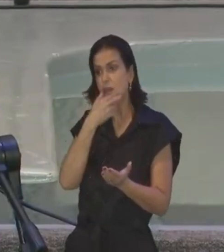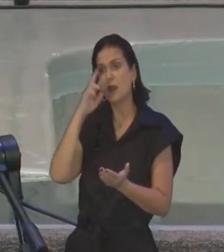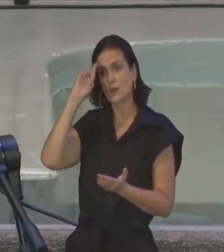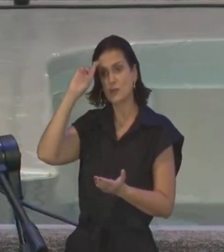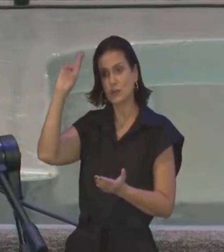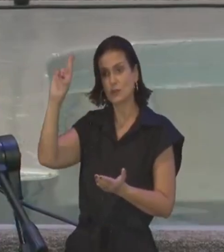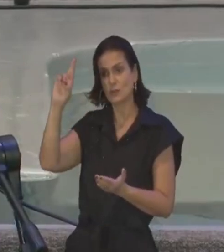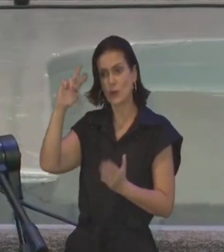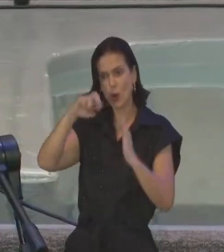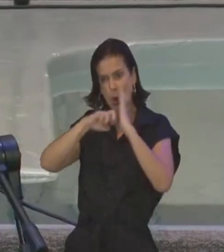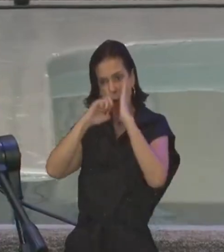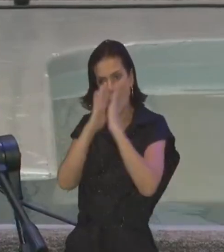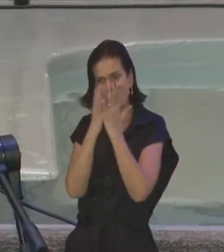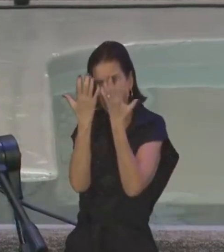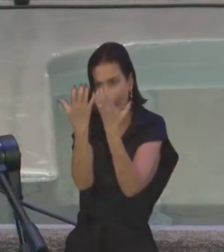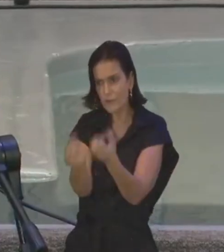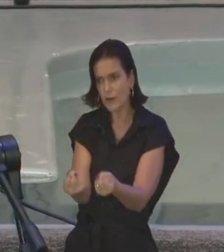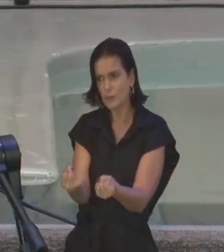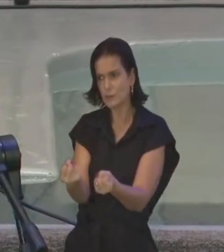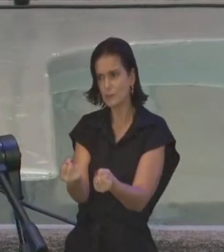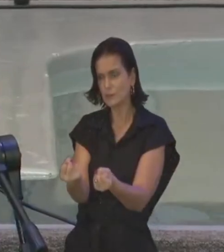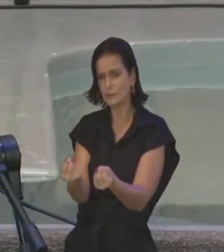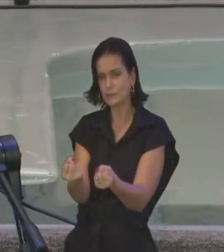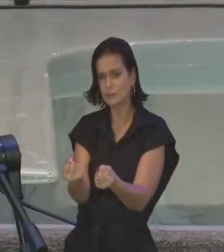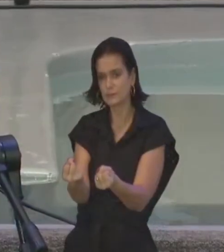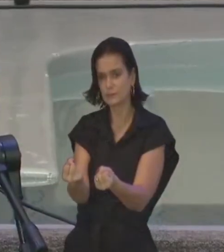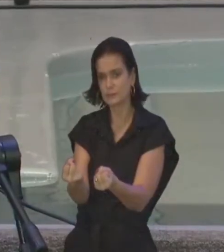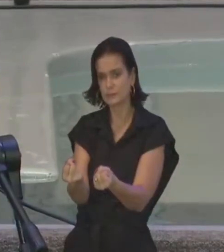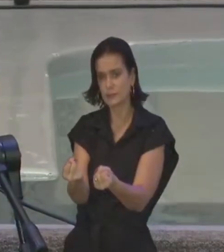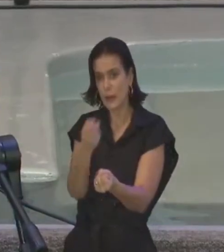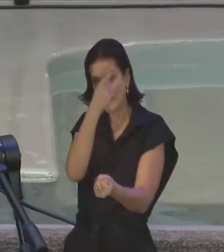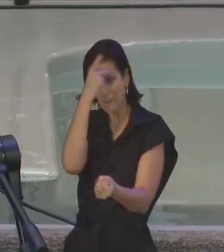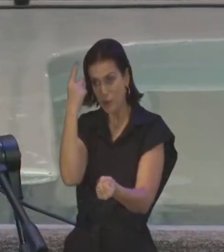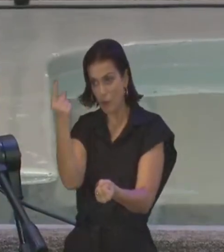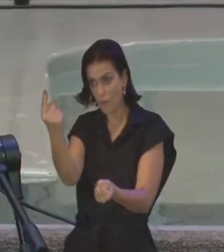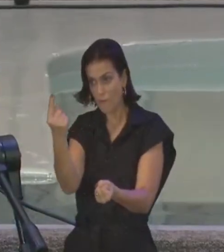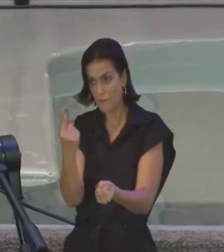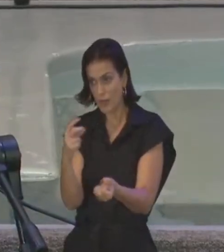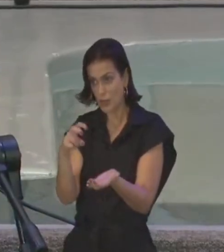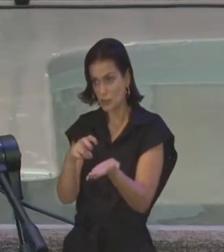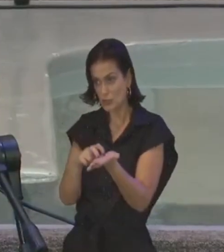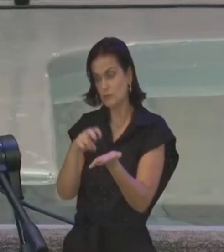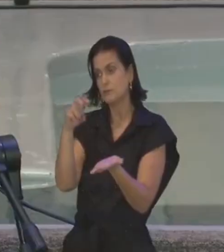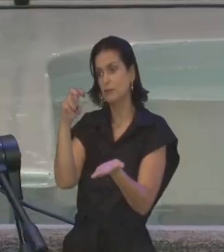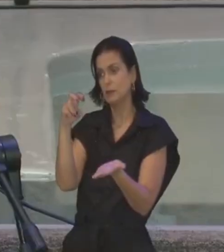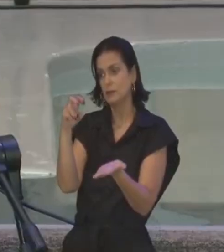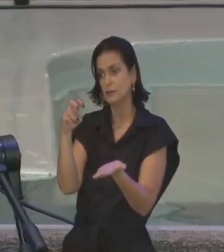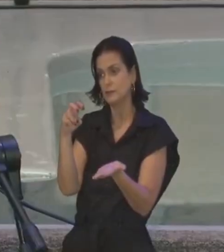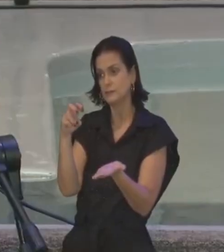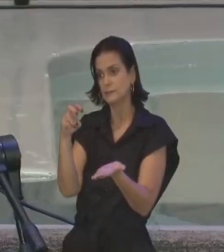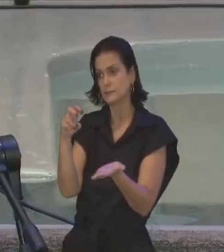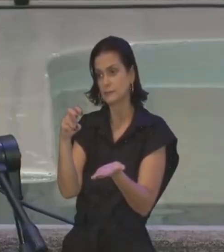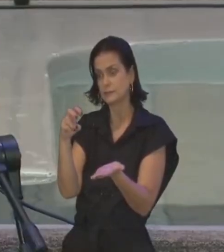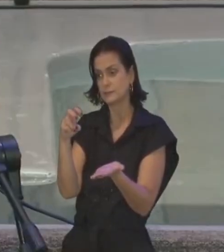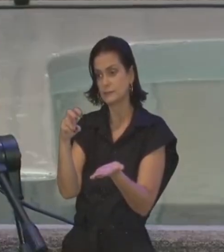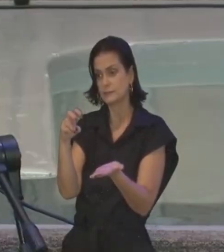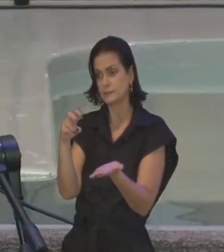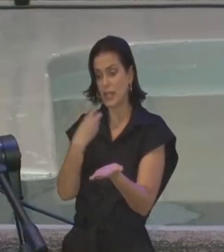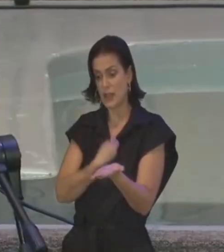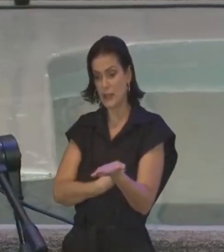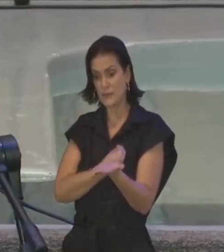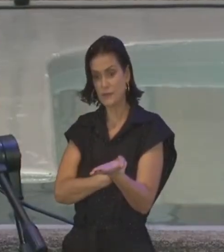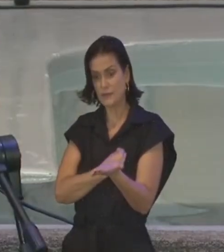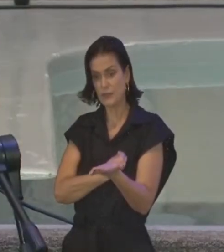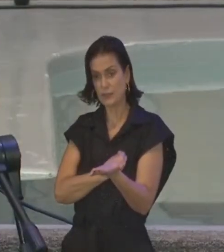olhos neste momento. Você que aqui veio nesta manhã, Você que